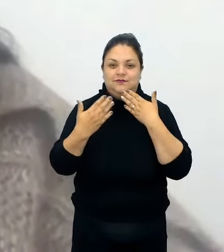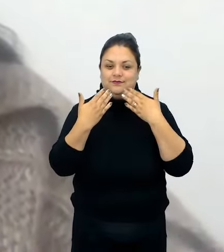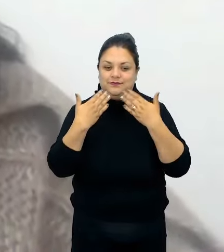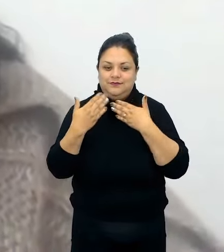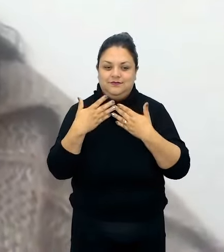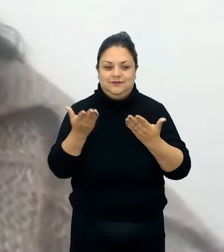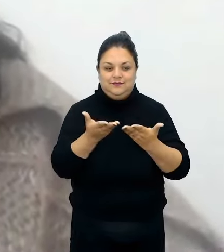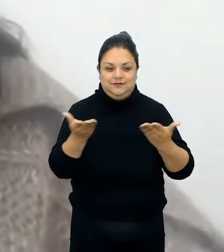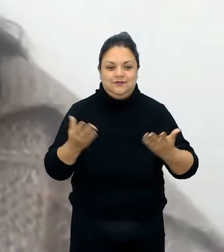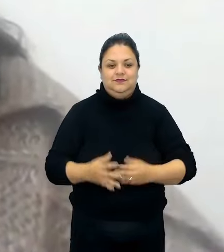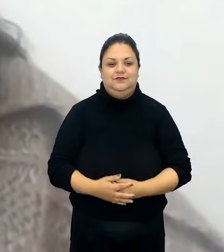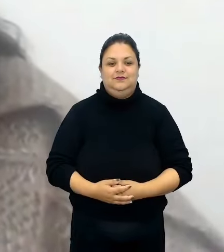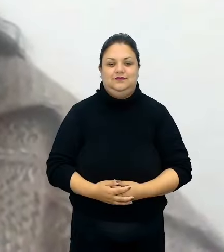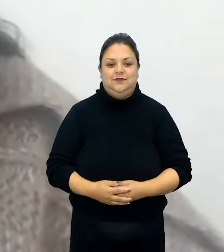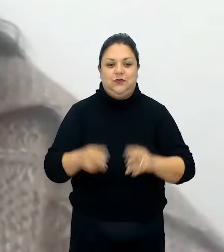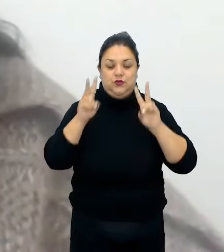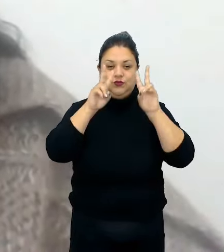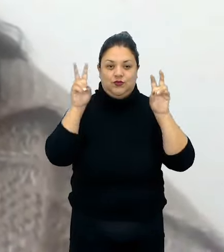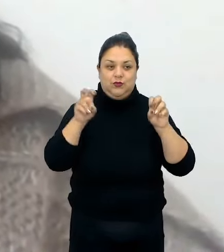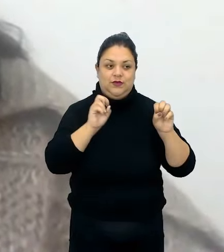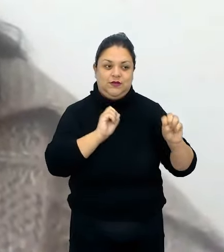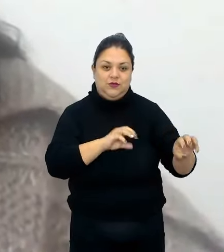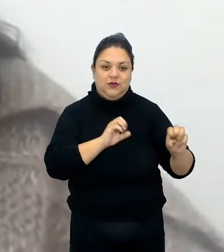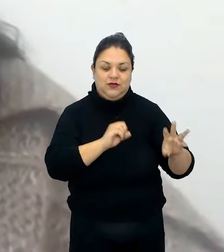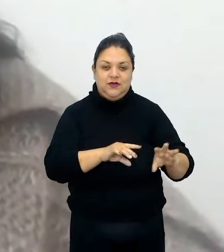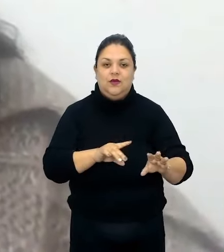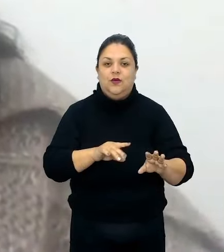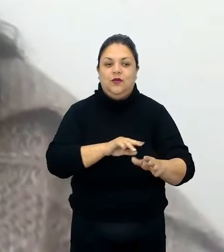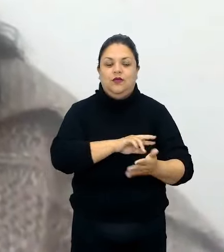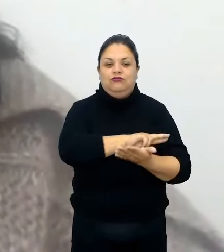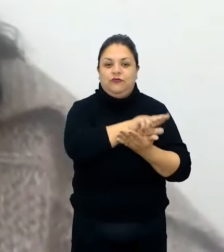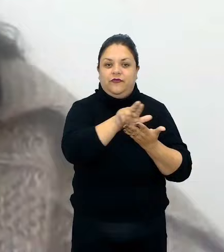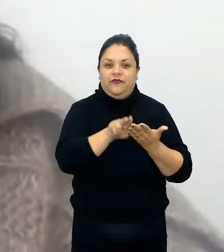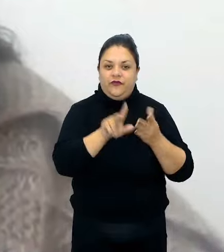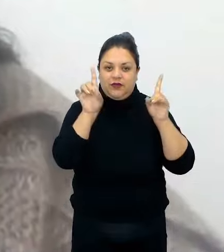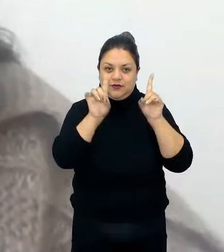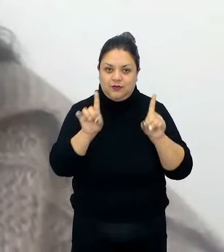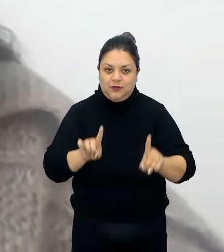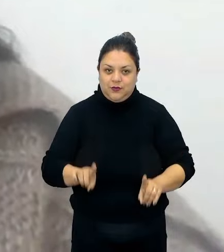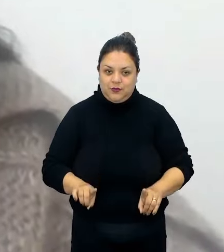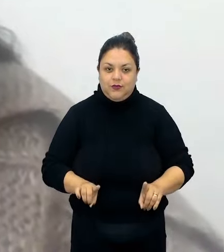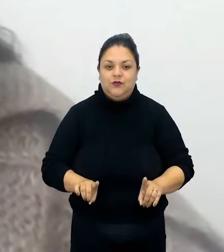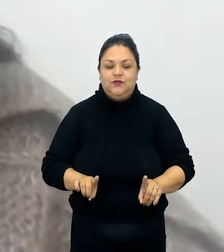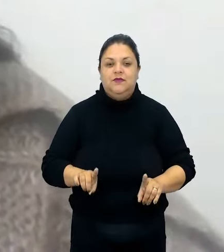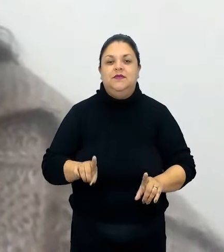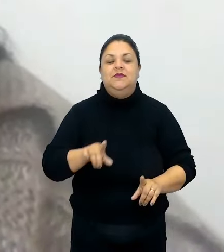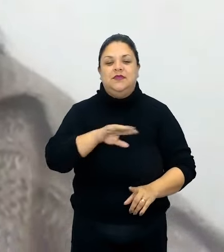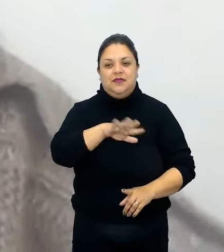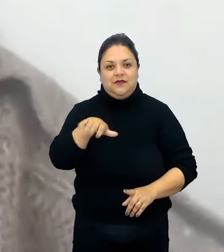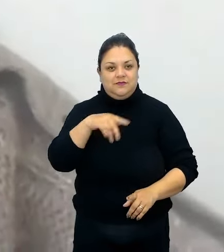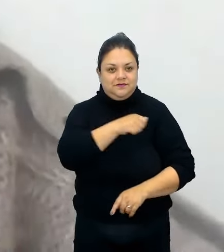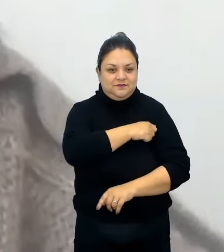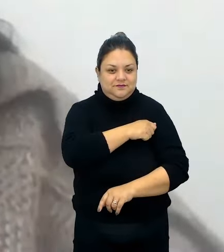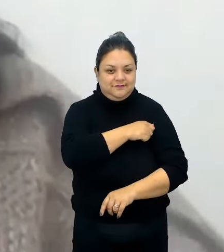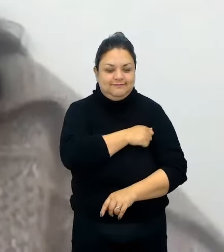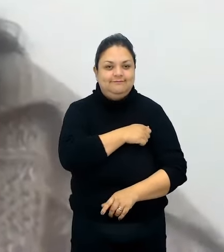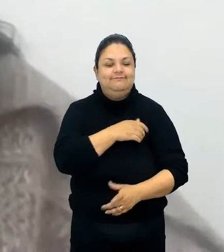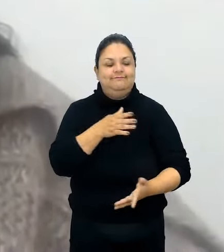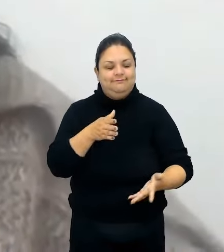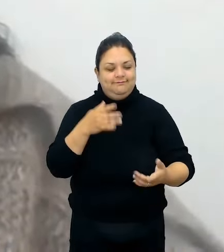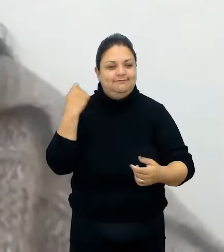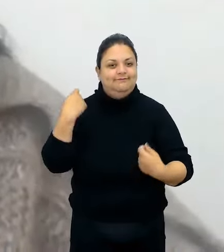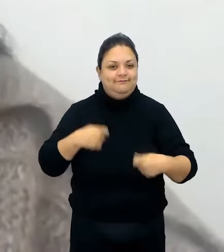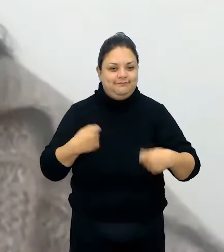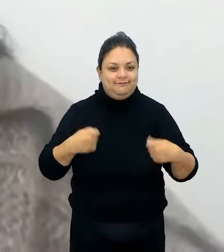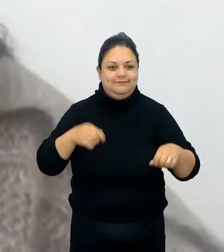vocês sobre a educação de estudantes com deficiência múltipla sensorial. É uma área que a gente precisa